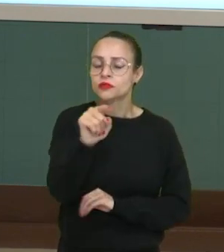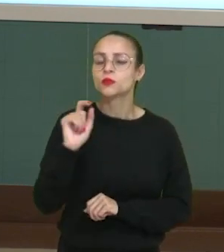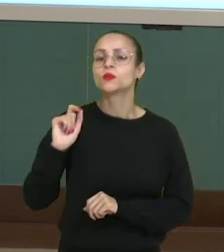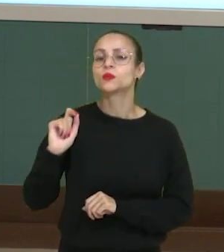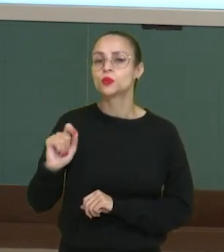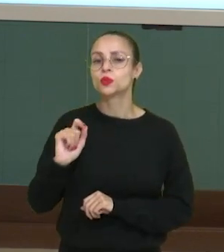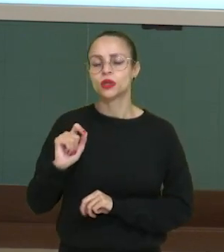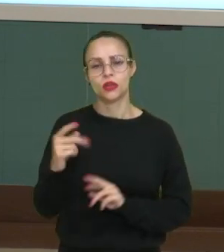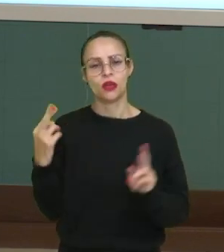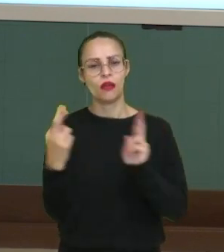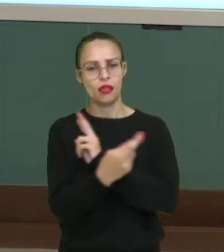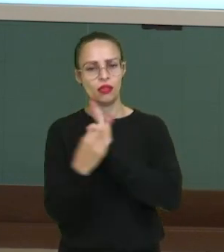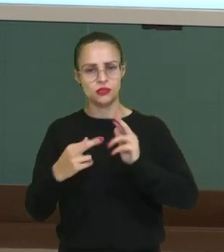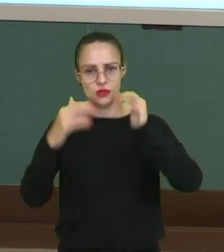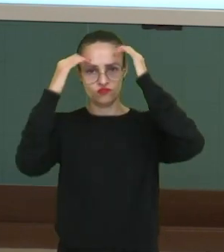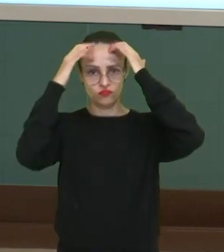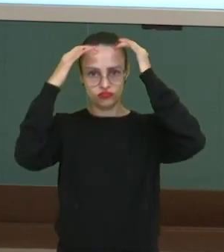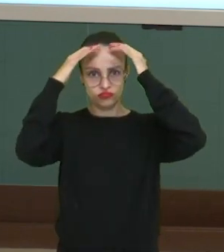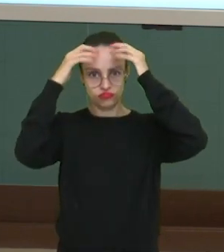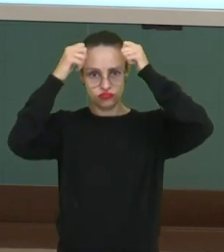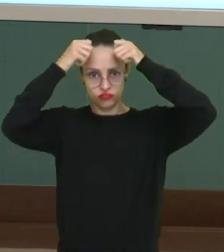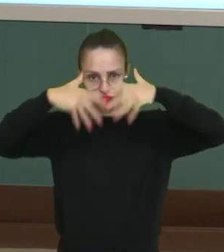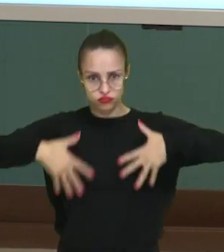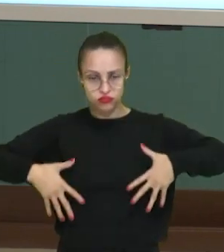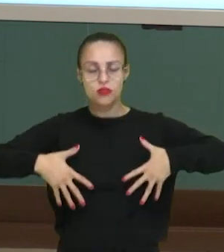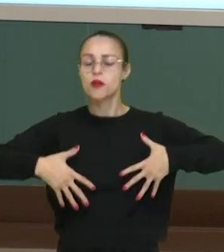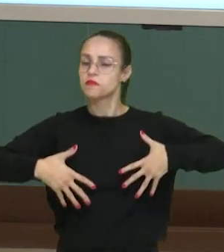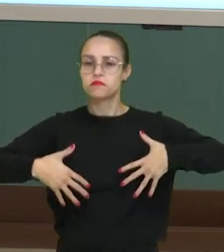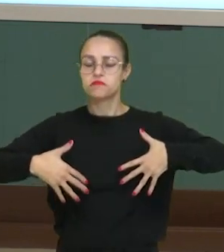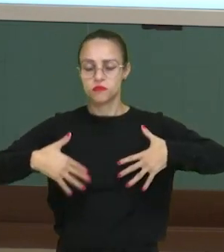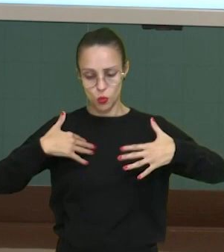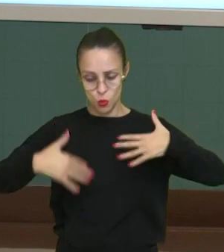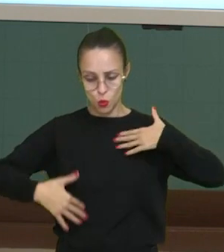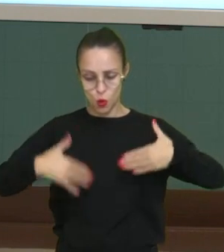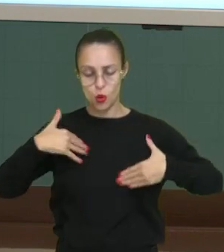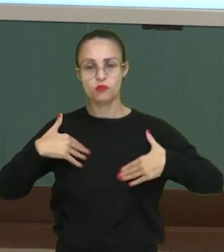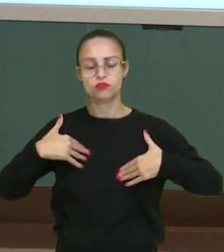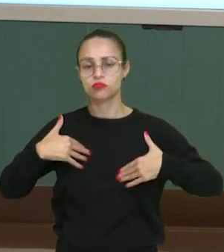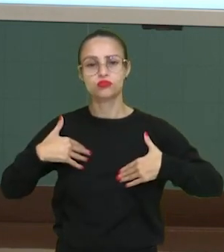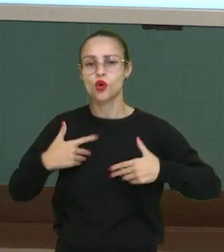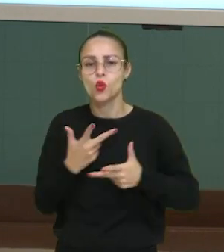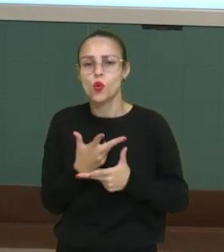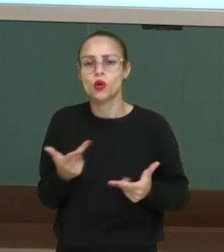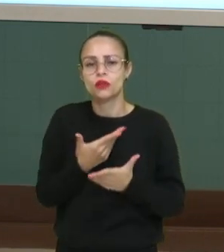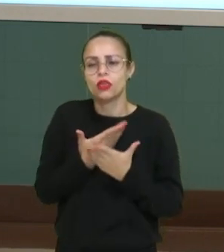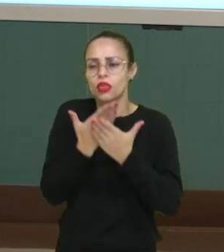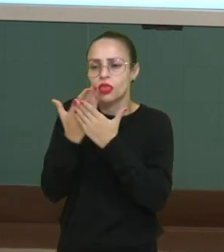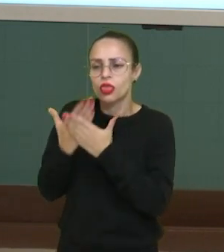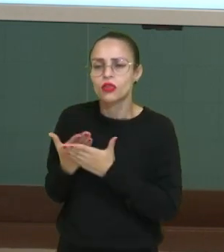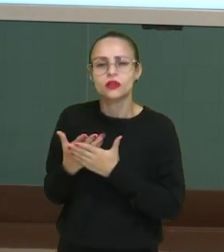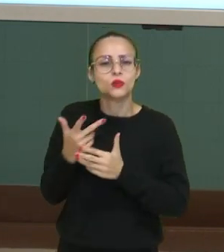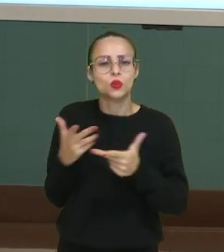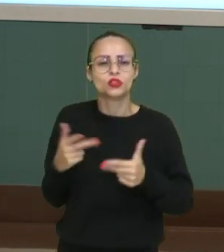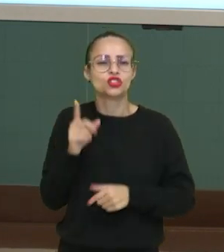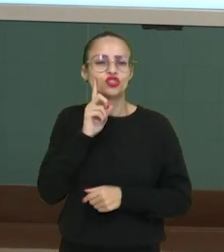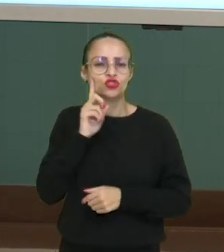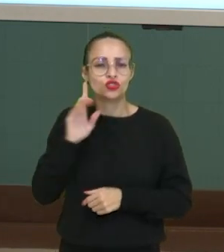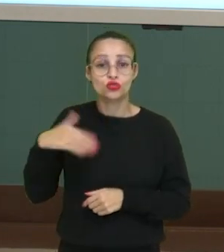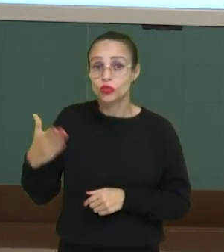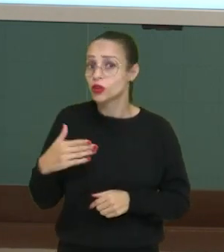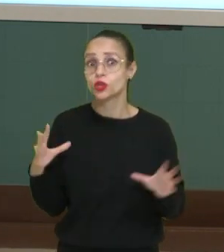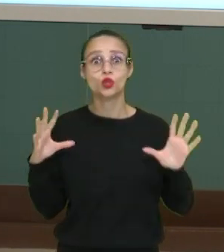do nosso sistema nervoso com as atividades do dia a dia? Totais! O nosso sistema nervoso